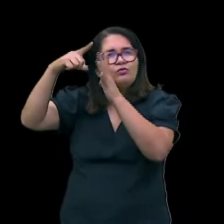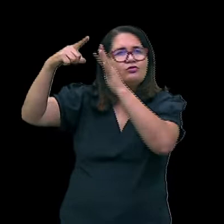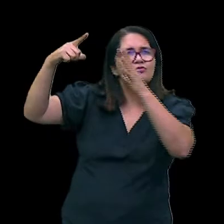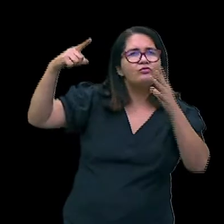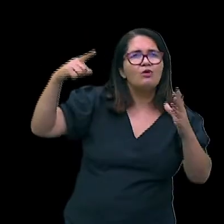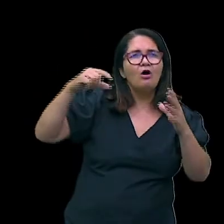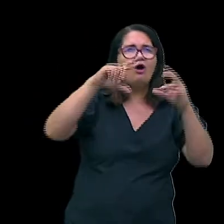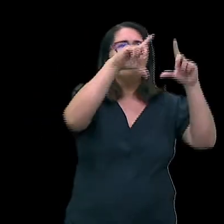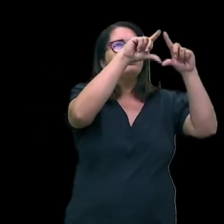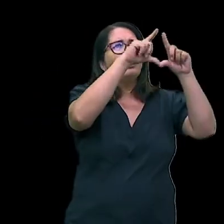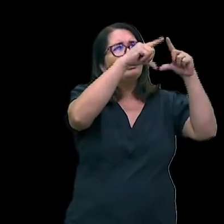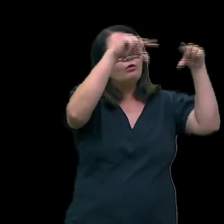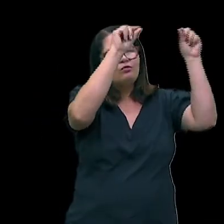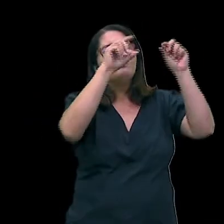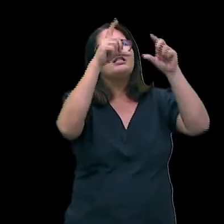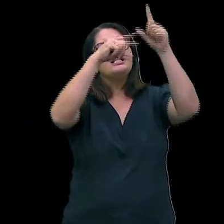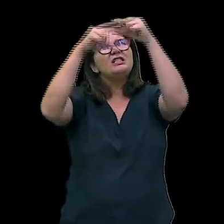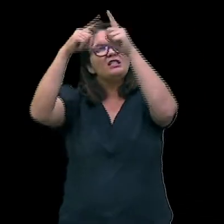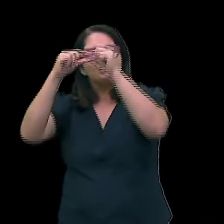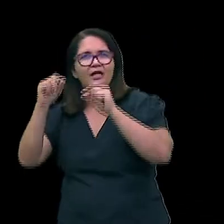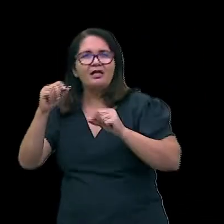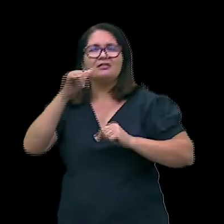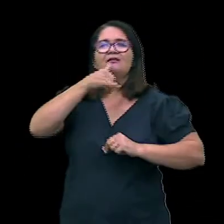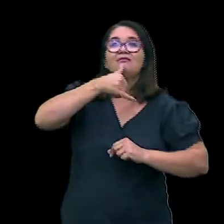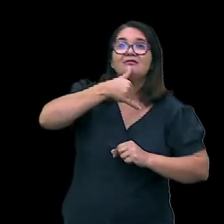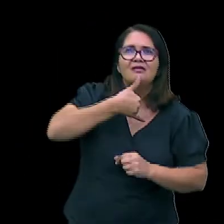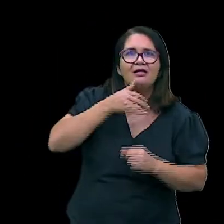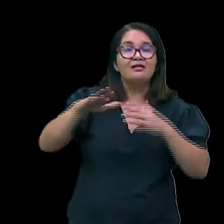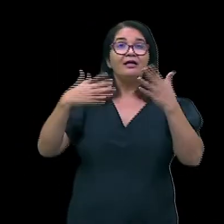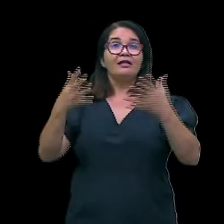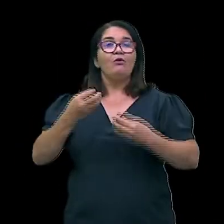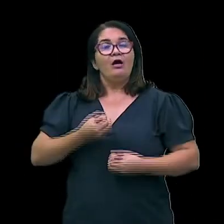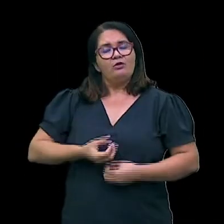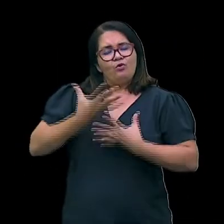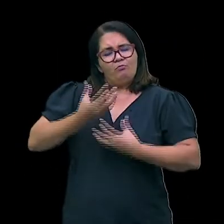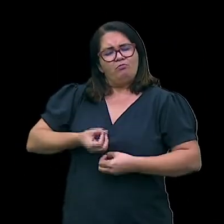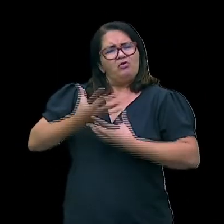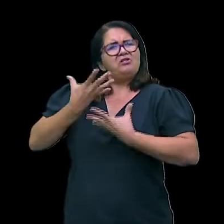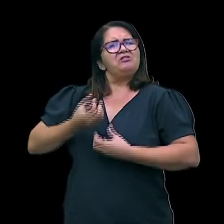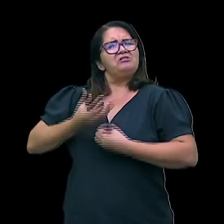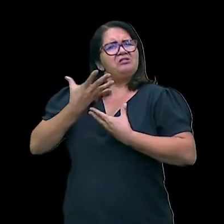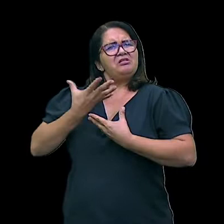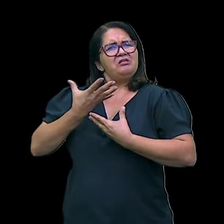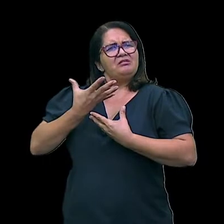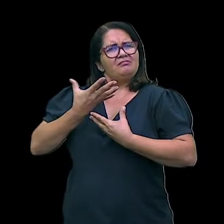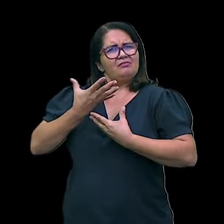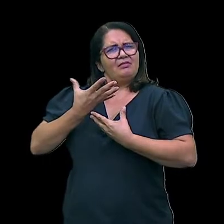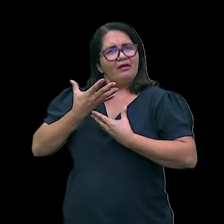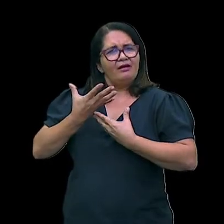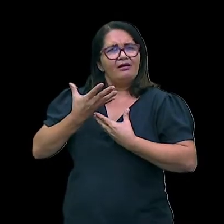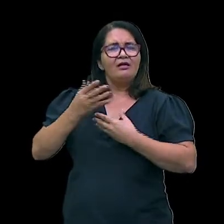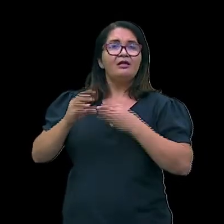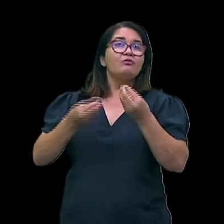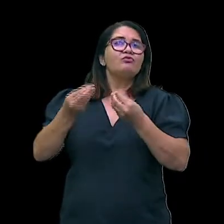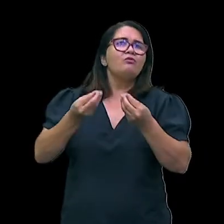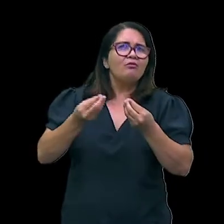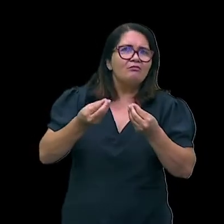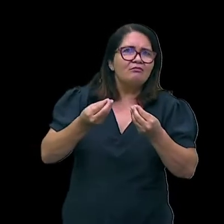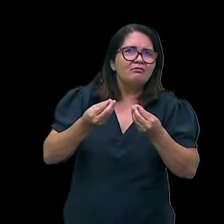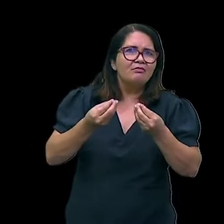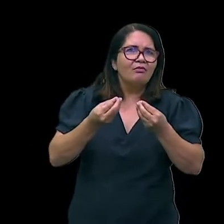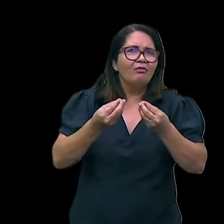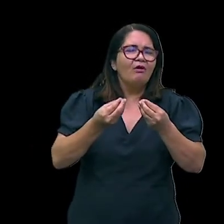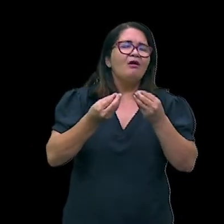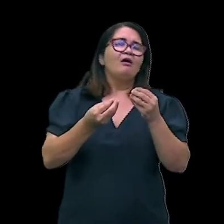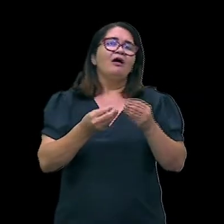que no último verso há uma antítese, uma vez que a palavra alegria opõe-se à tristeza. E